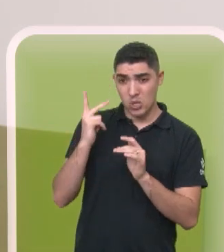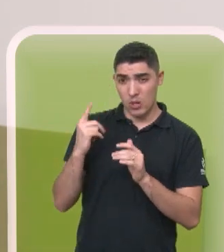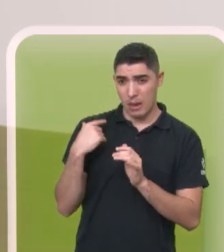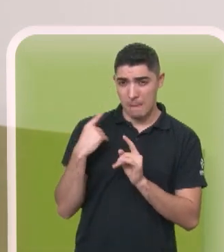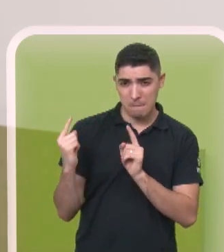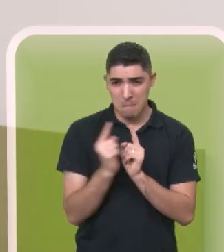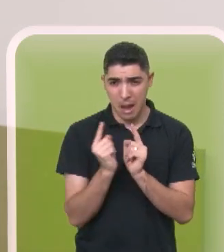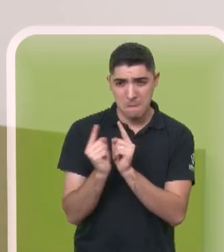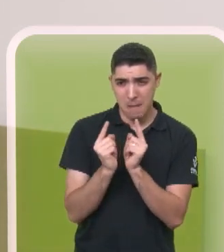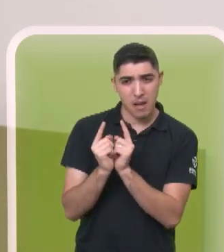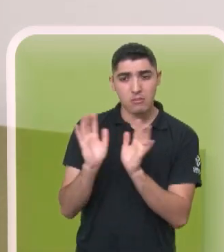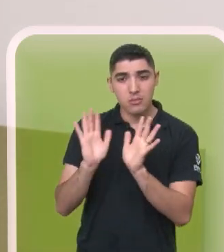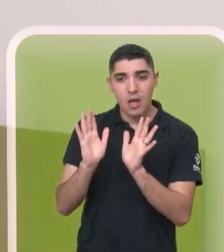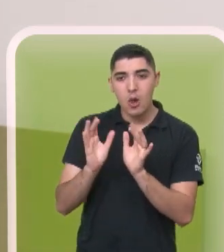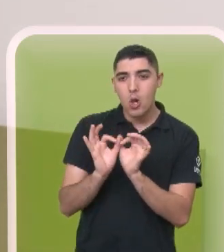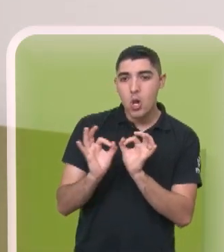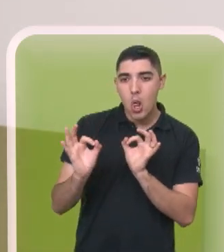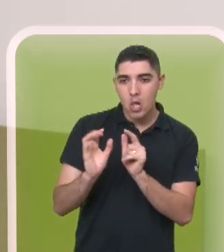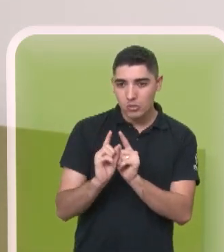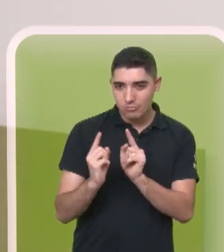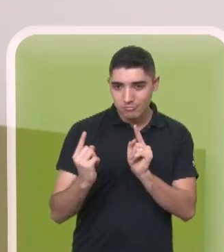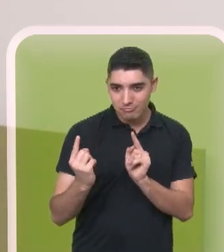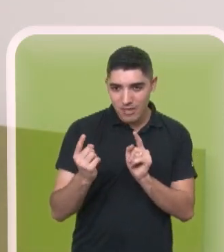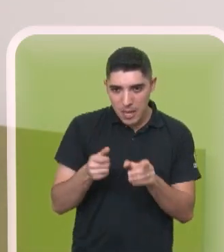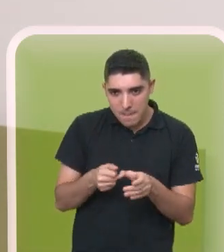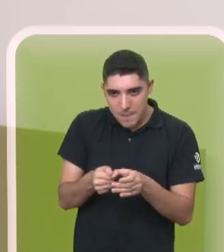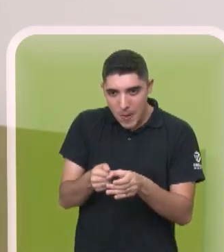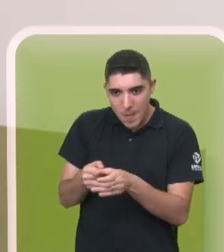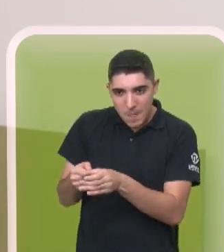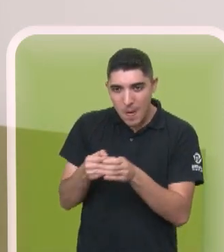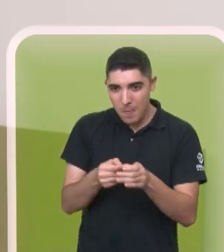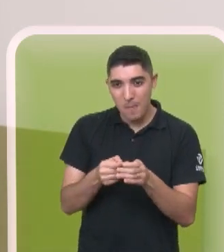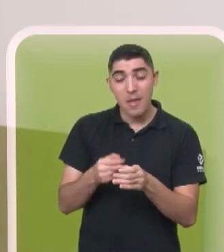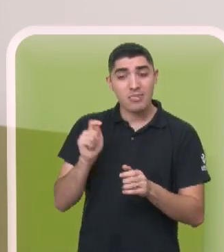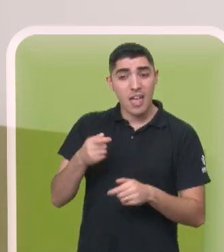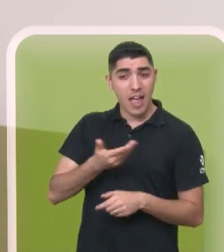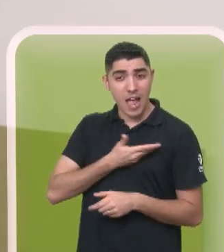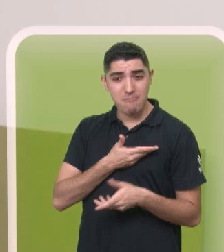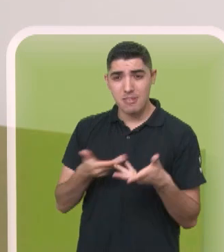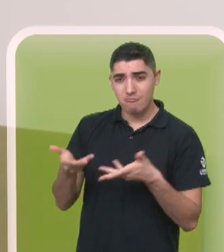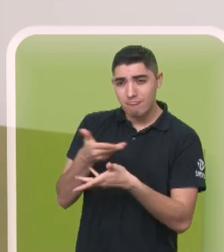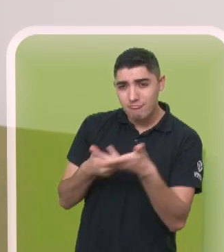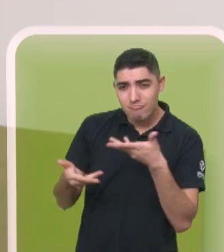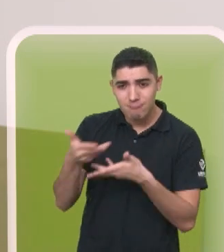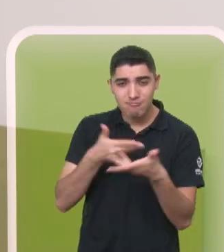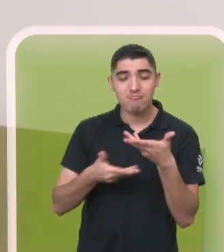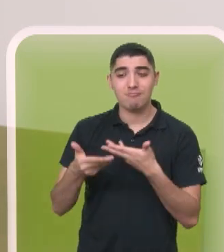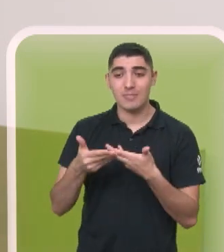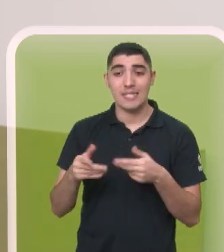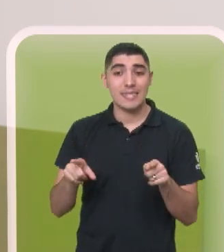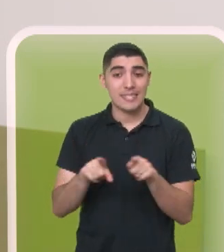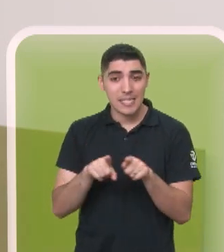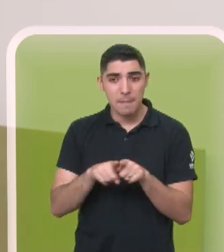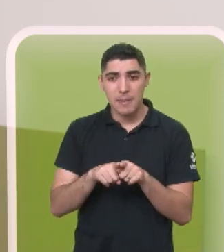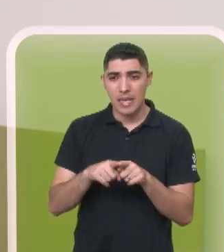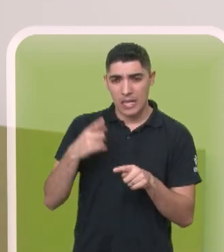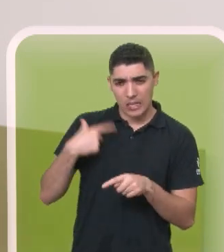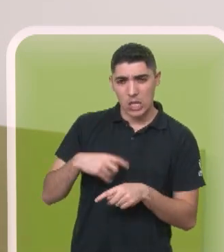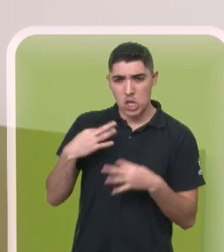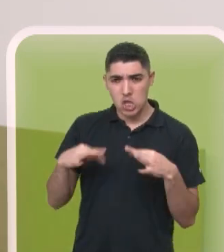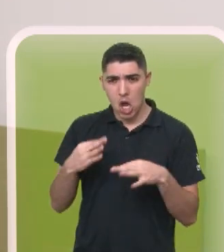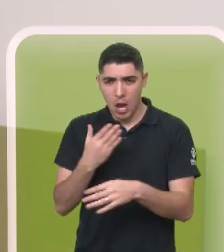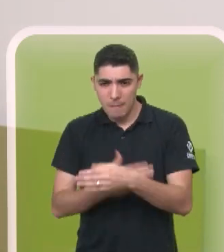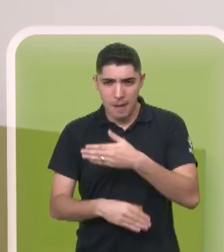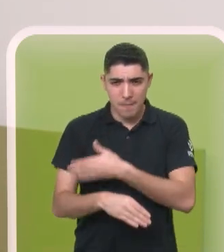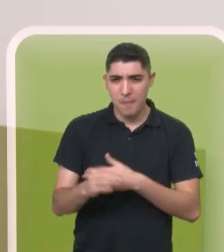porque machuca e tal, não sei o quê. Não, a gente lá no futebol de botão consegue ser amigo, consegue fazer amizades e sem se machucar, sem nada. É